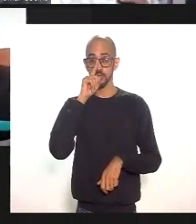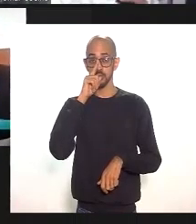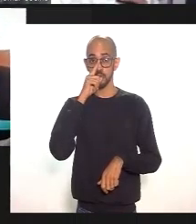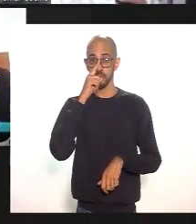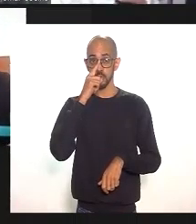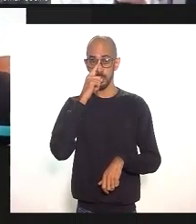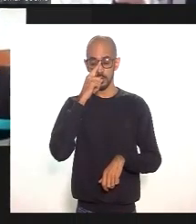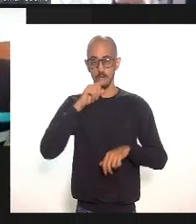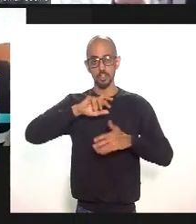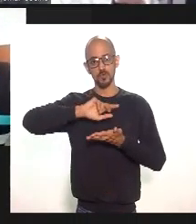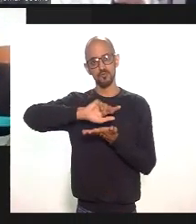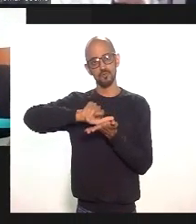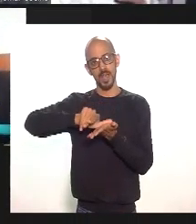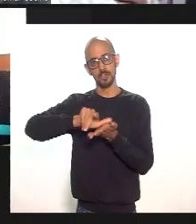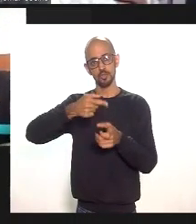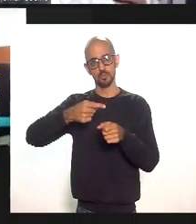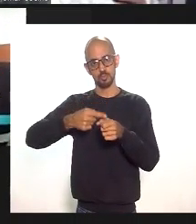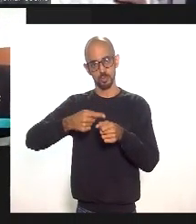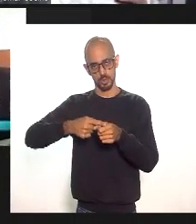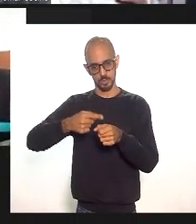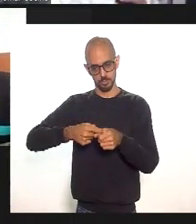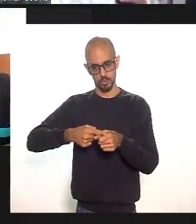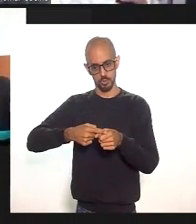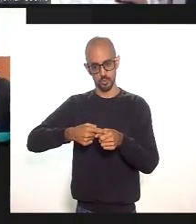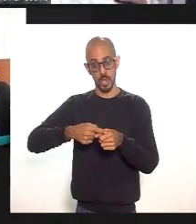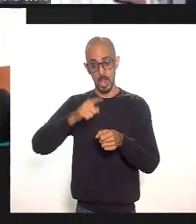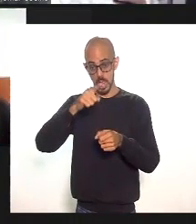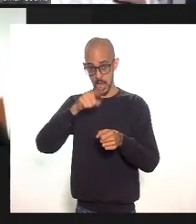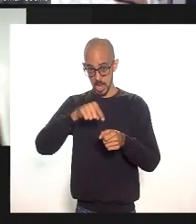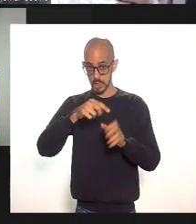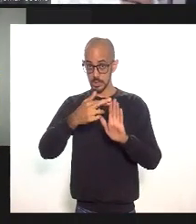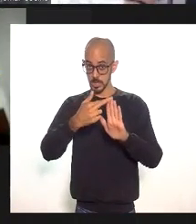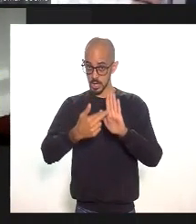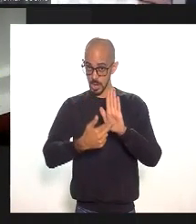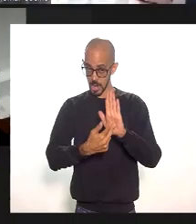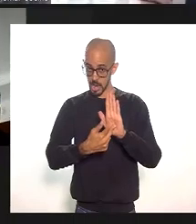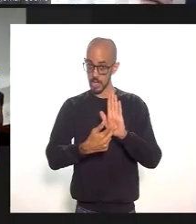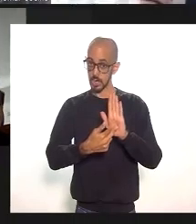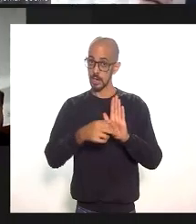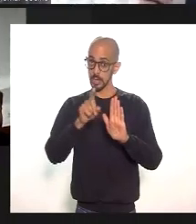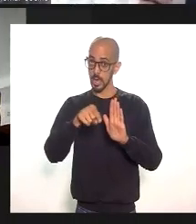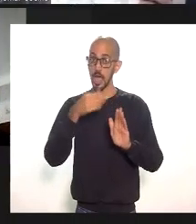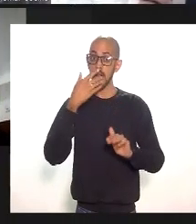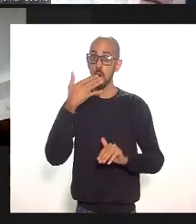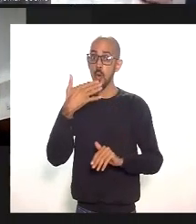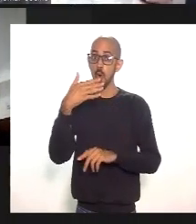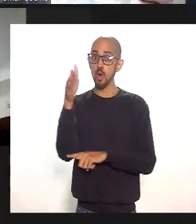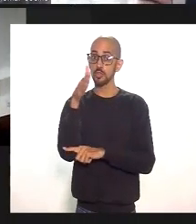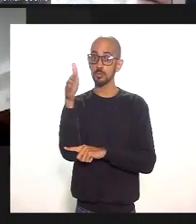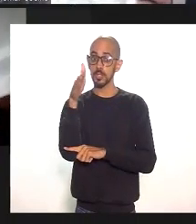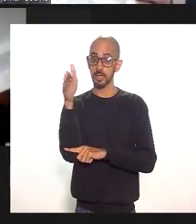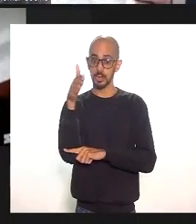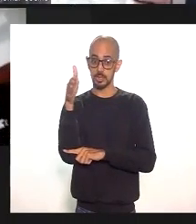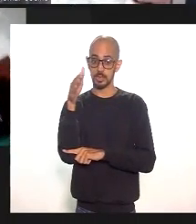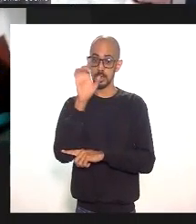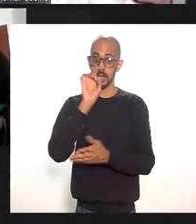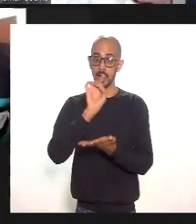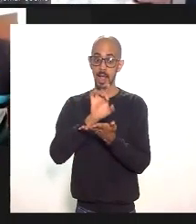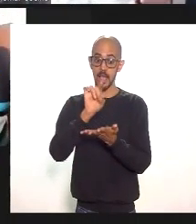em diferentes municípios e regiões. Esse padrão é codificado pela cor de bandeiras, né? E cada cor de